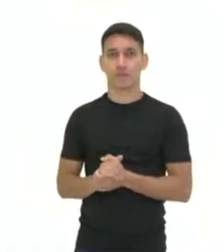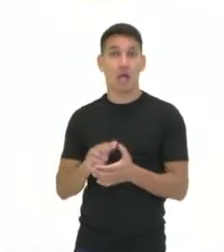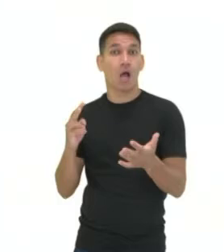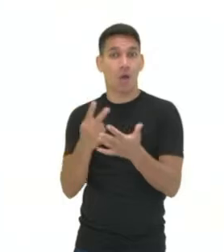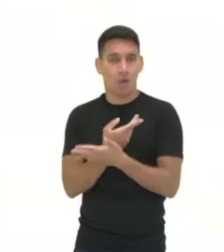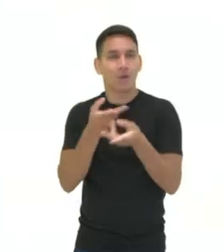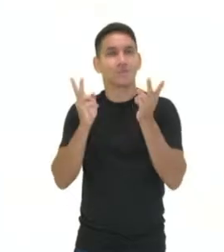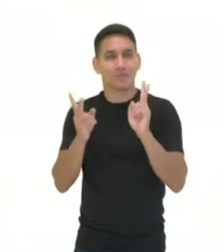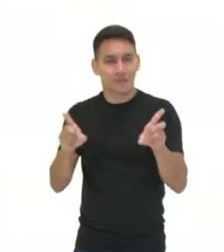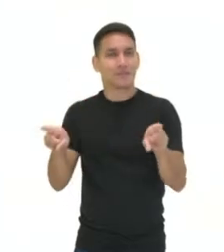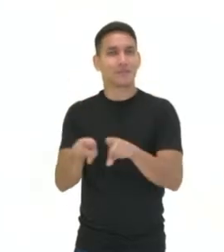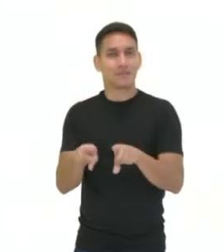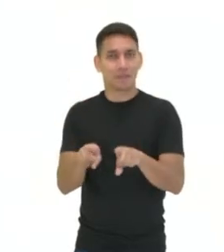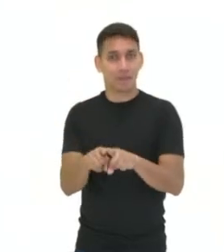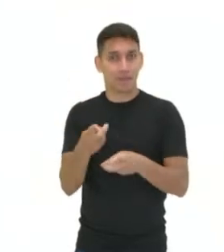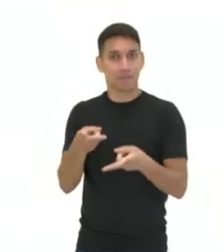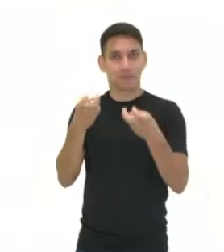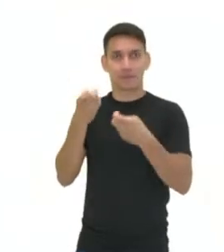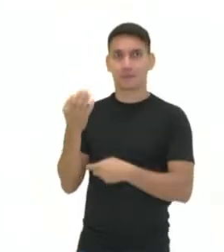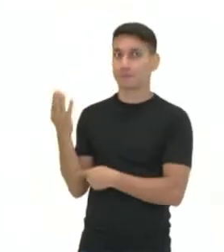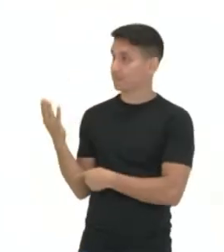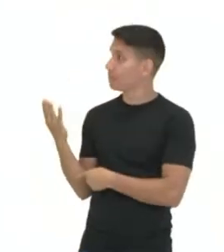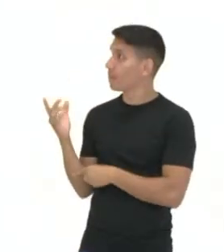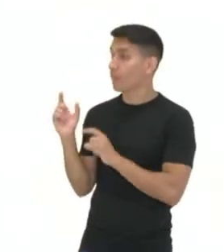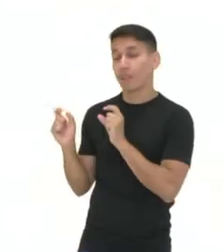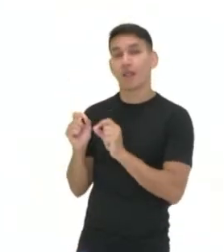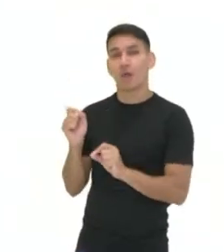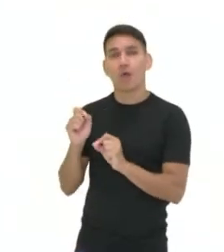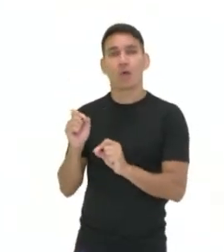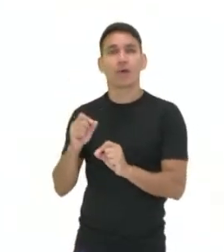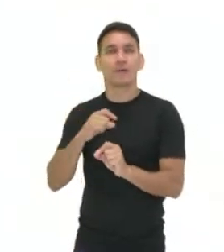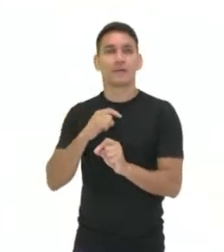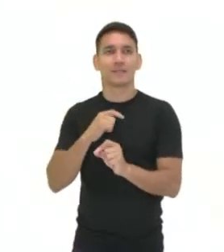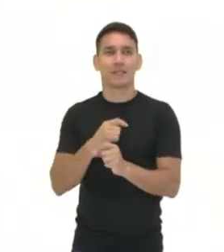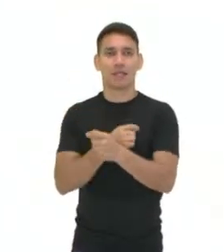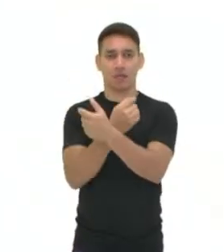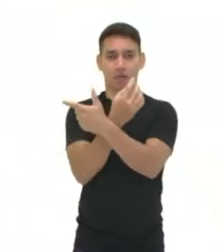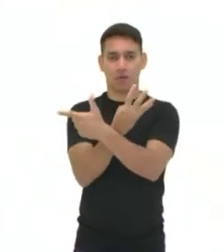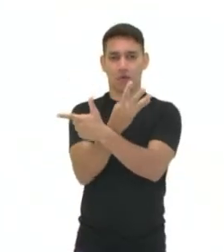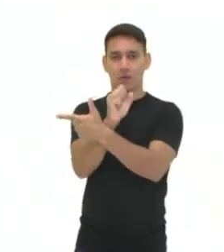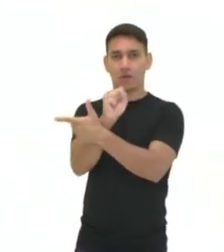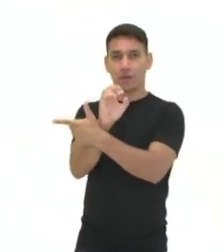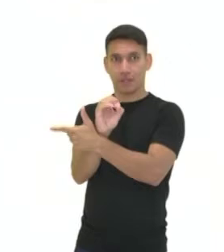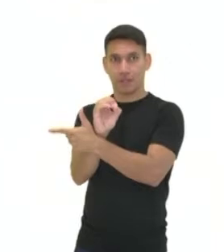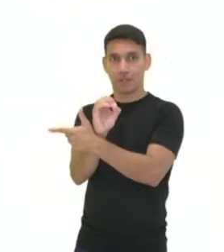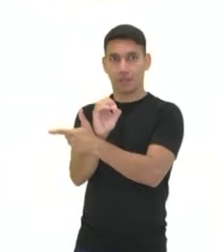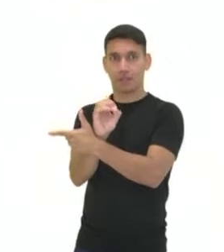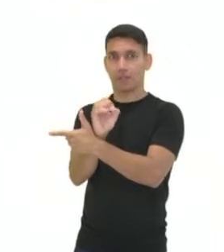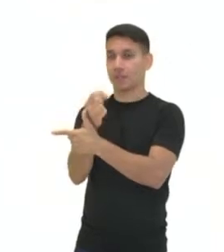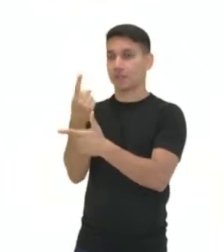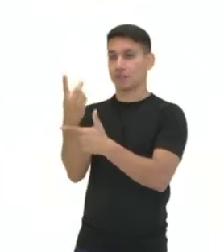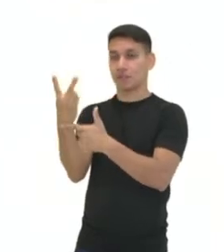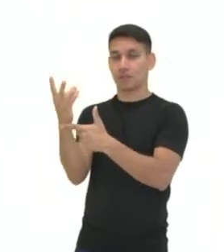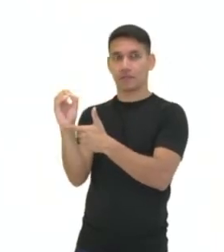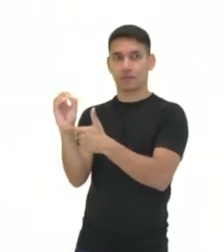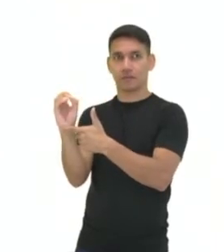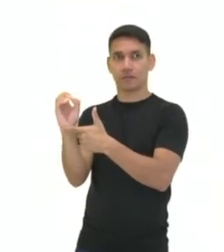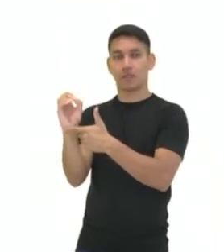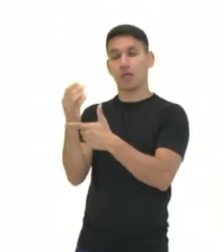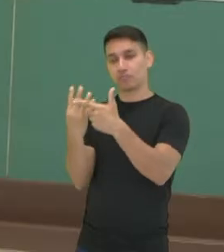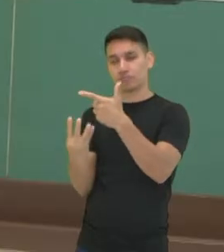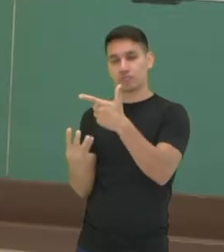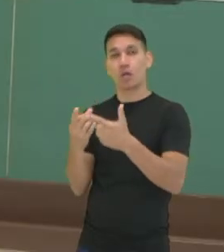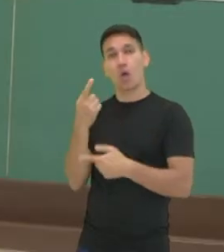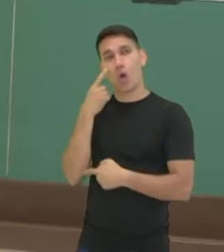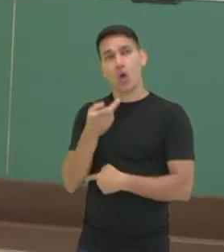acontecer a mesma coisa, tá vendo só? E daí vai dar dividido por 4 também, tá vendo só que beleza? Então, continuando aqui com a professora,